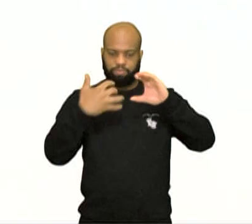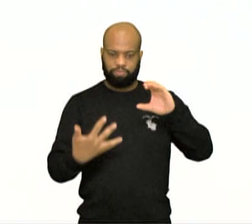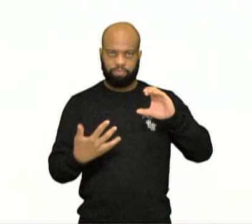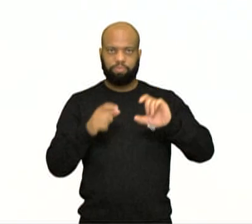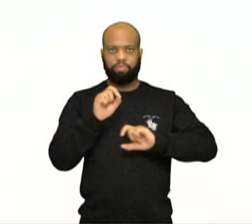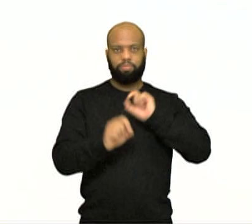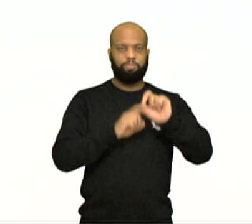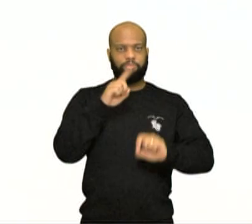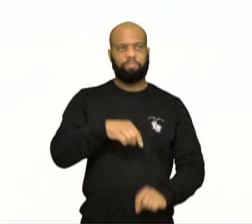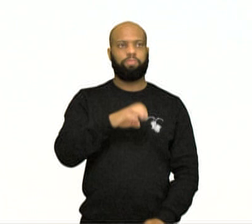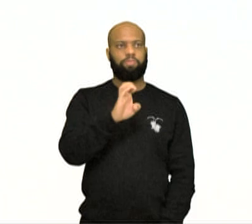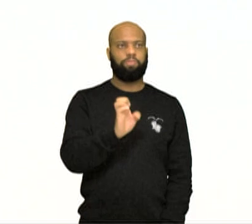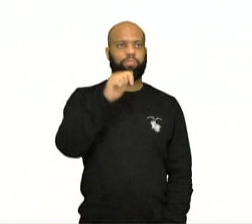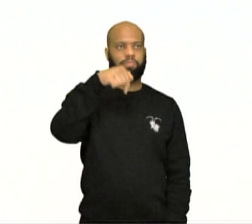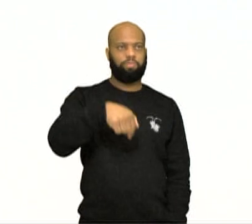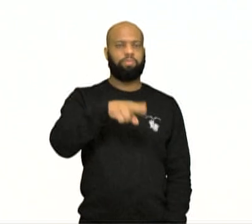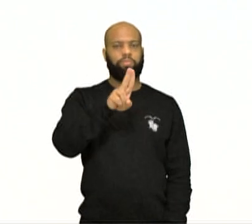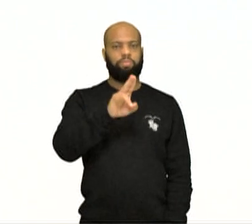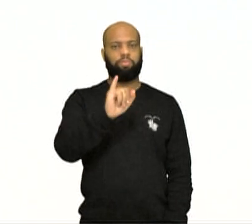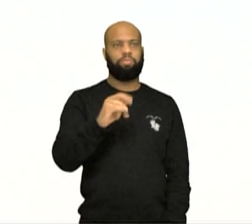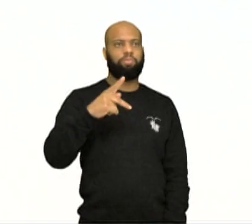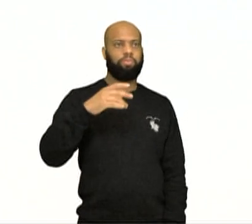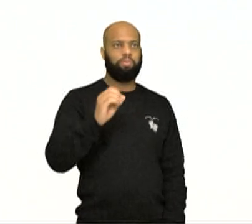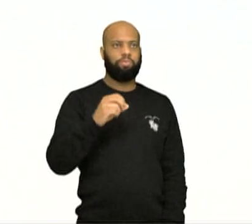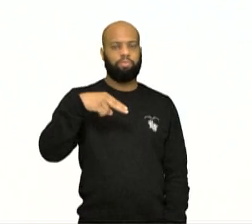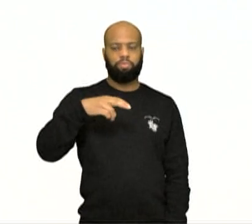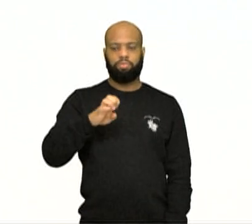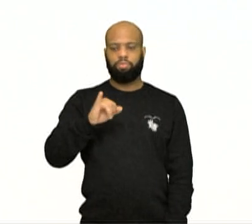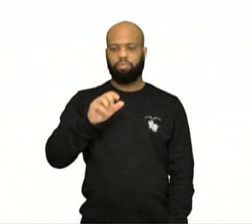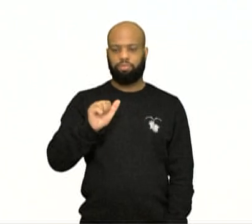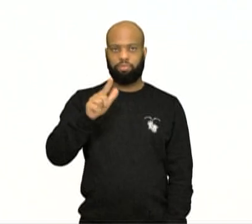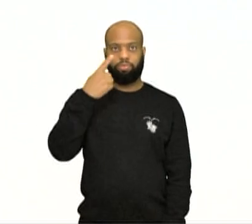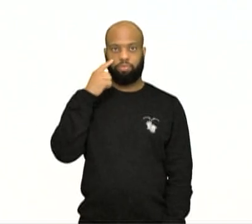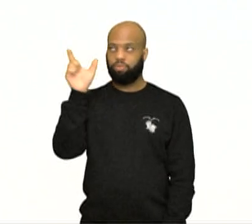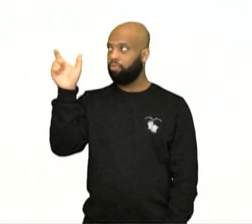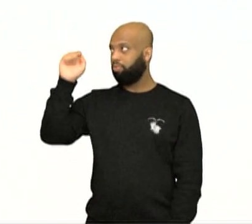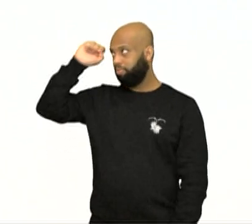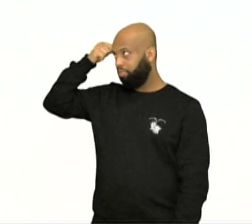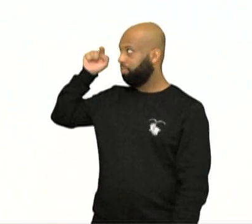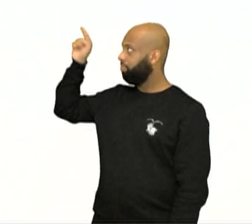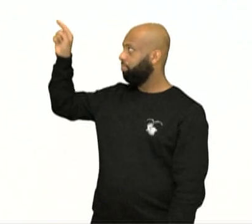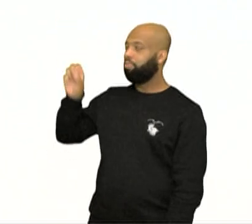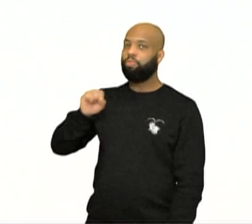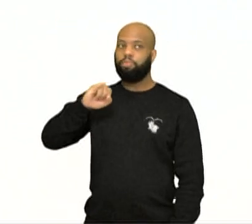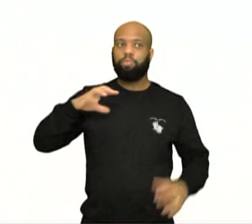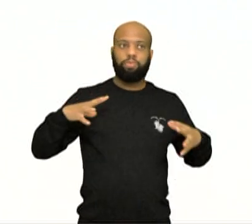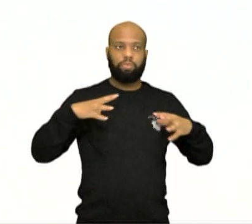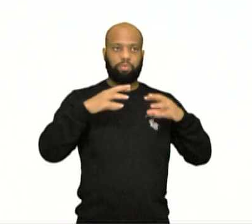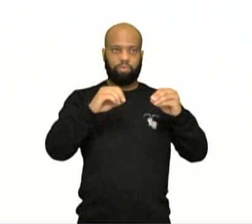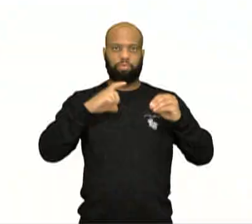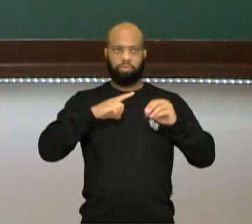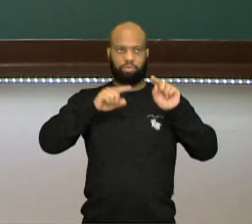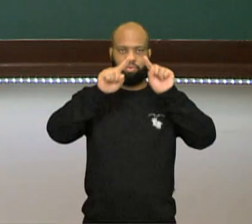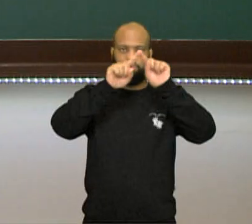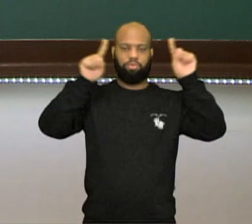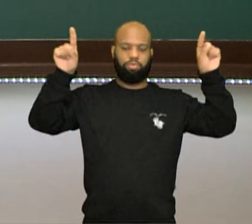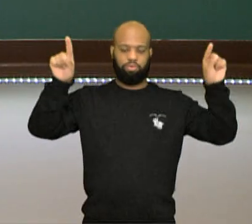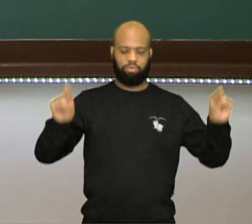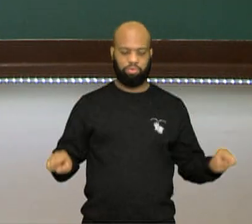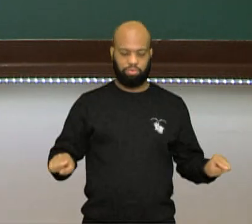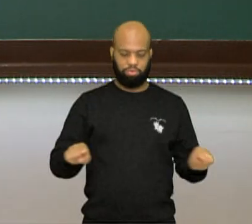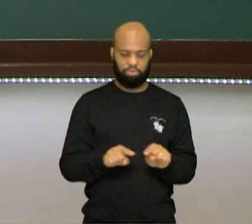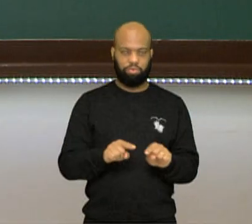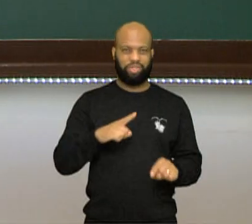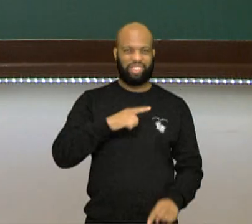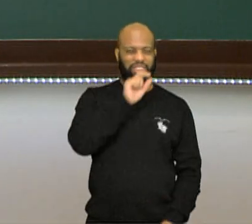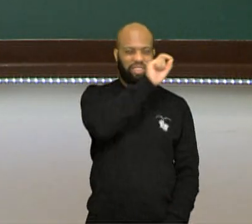superfície equipotencial se todos os pontos dessa superfície tiverem o mesmo potencial elétrico.